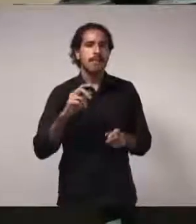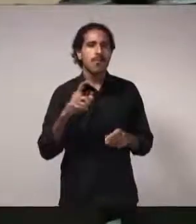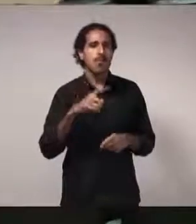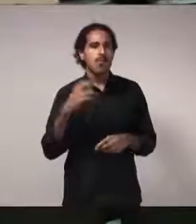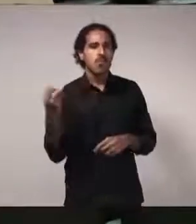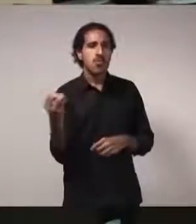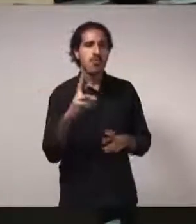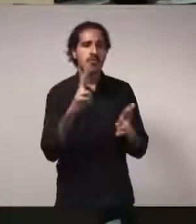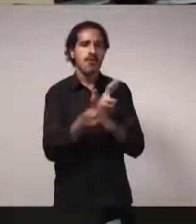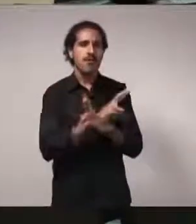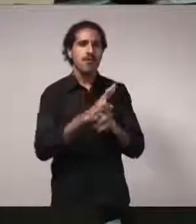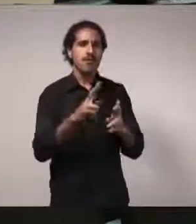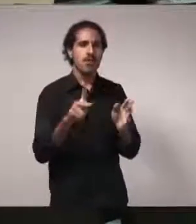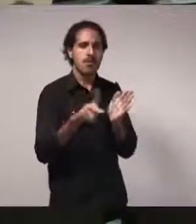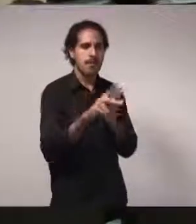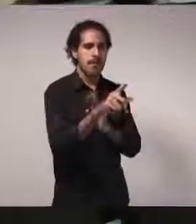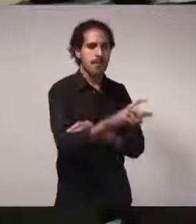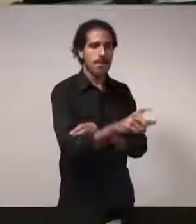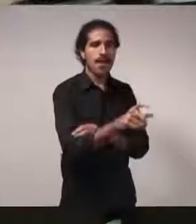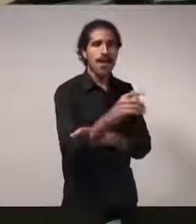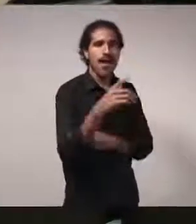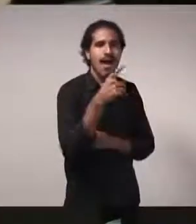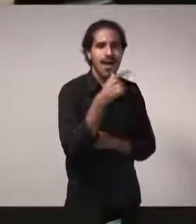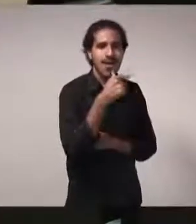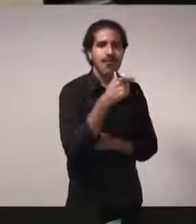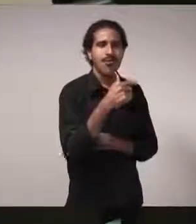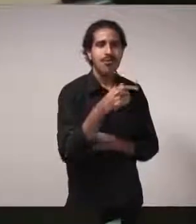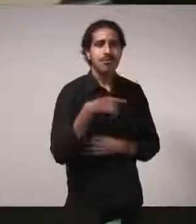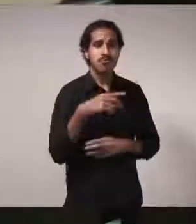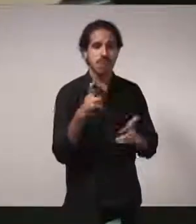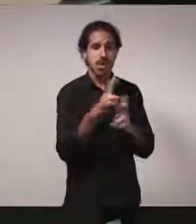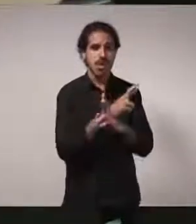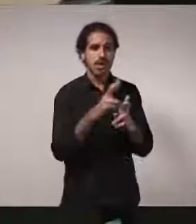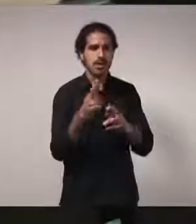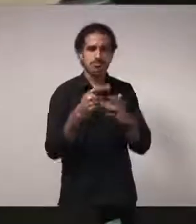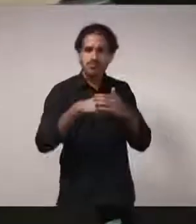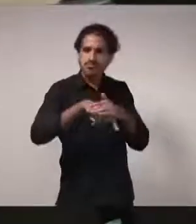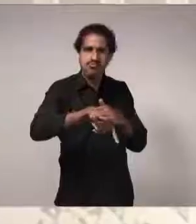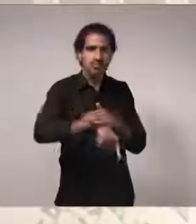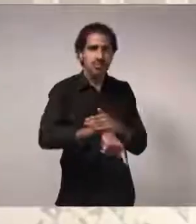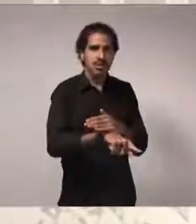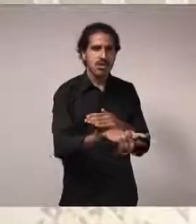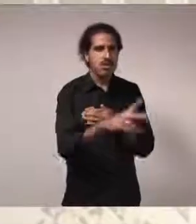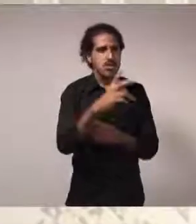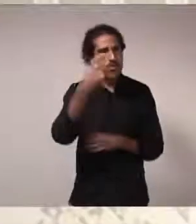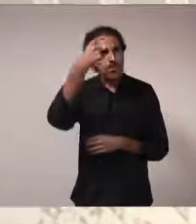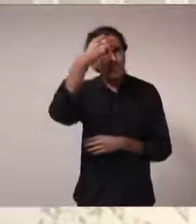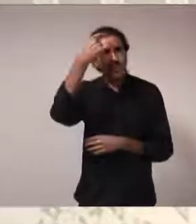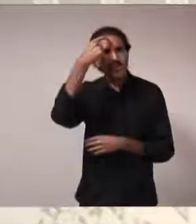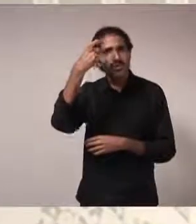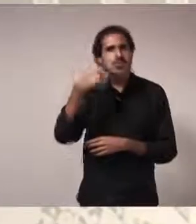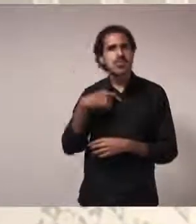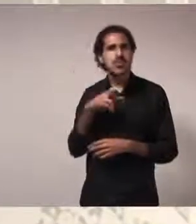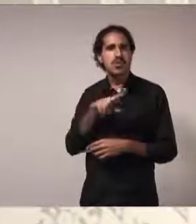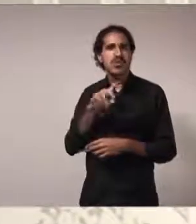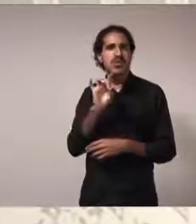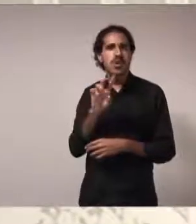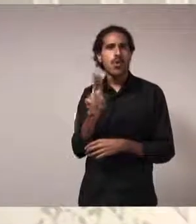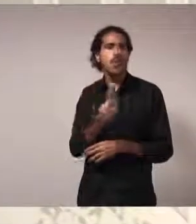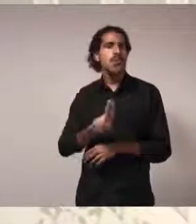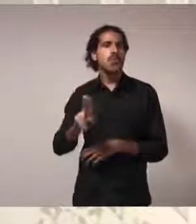relação com a água. A Carol Ferrez fala de uma relação mais profunda, mais consciente, que não seja apenas uma relação de